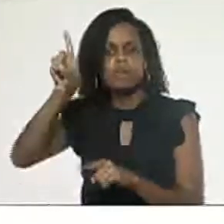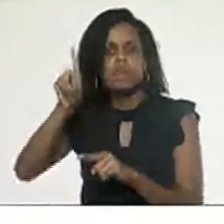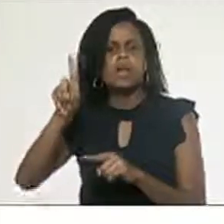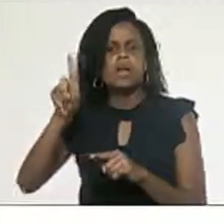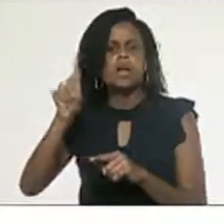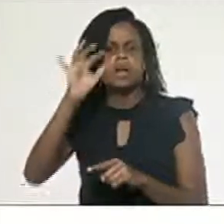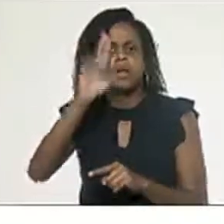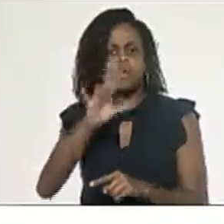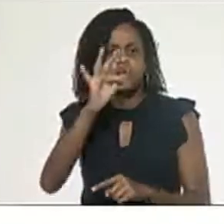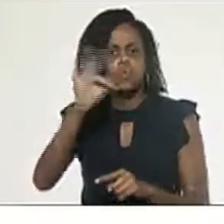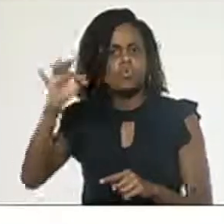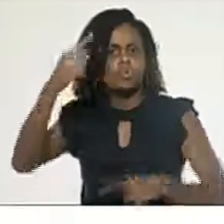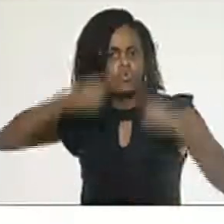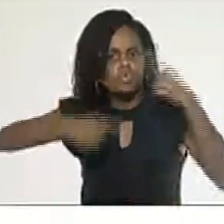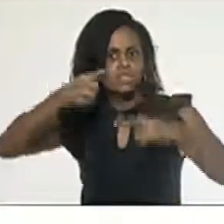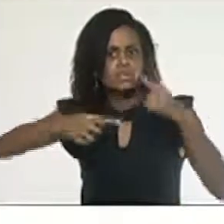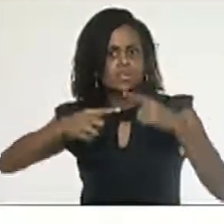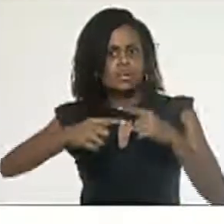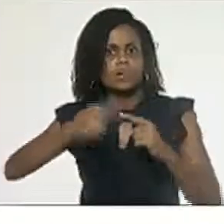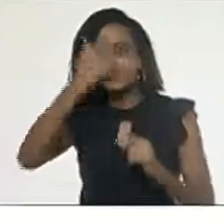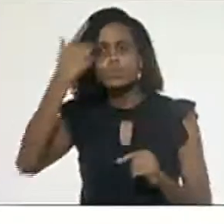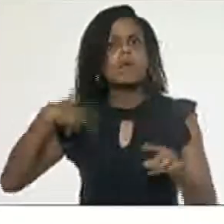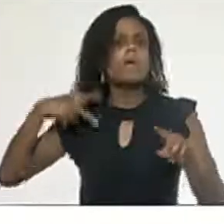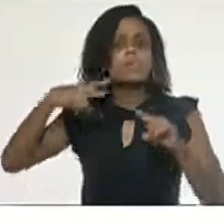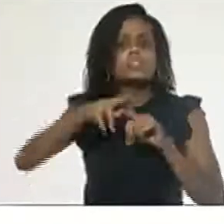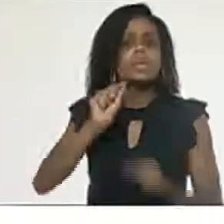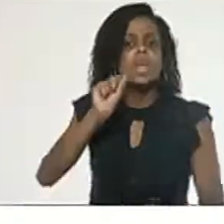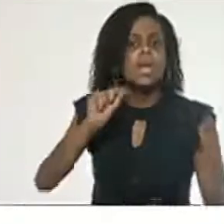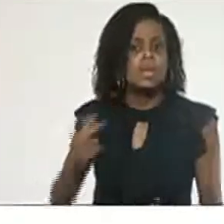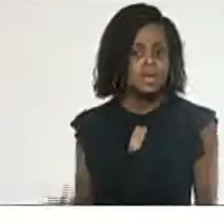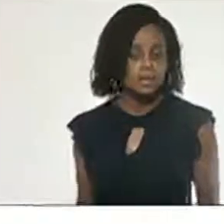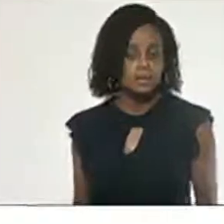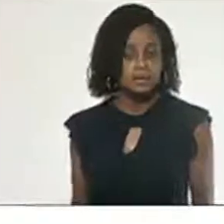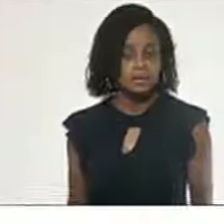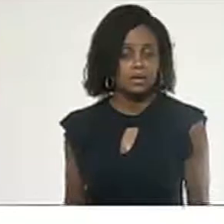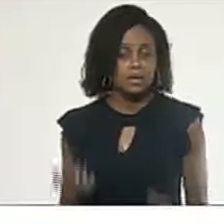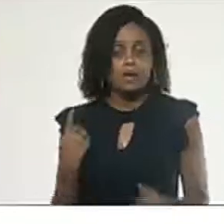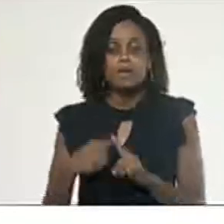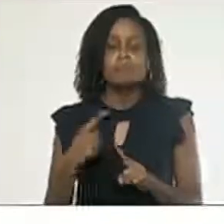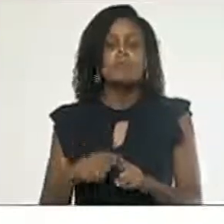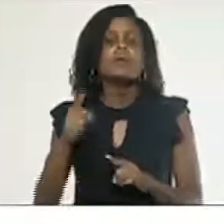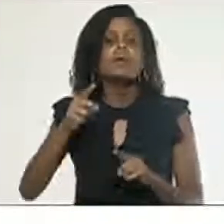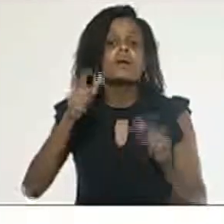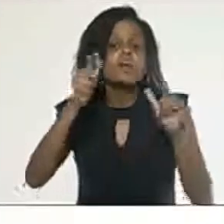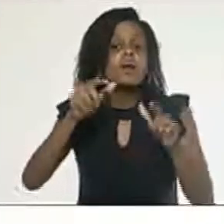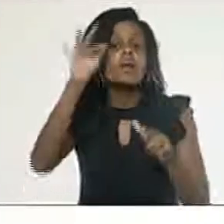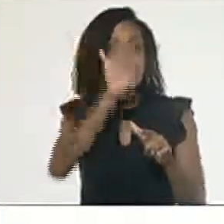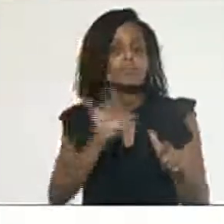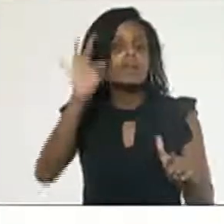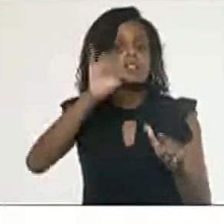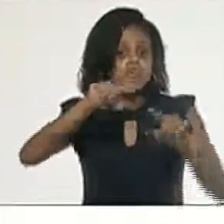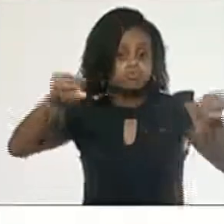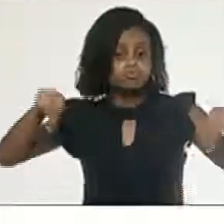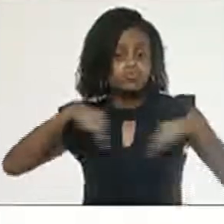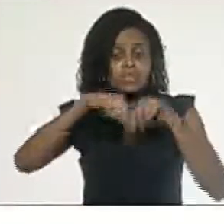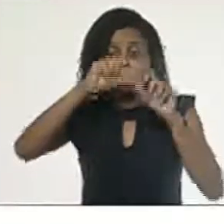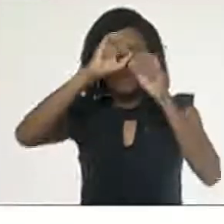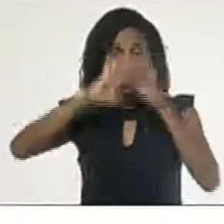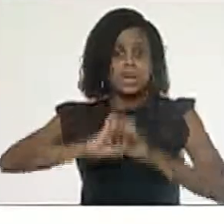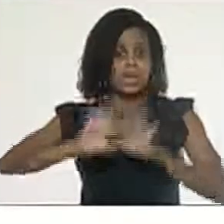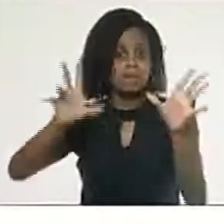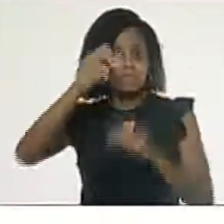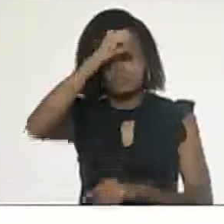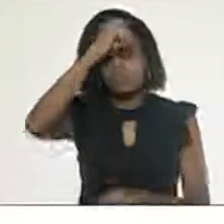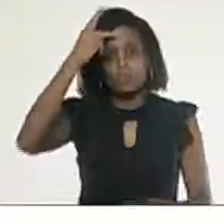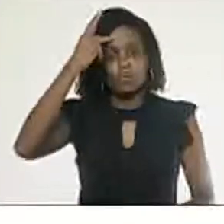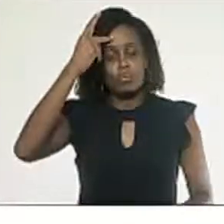E eu quero ver quem vai impedir. Quero ver quem vai impedir, afinal de contas, a universidade é um espaço público